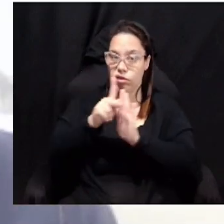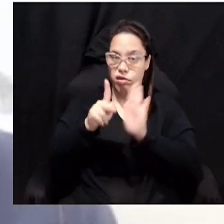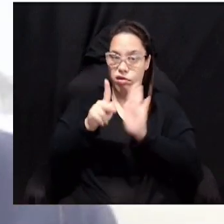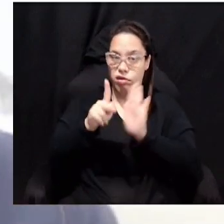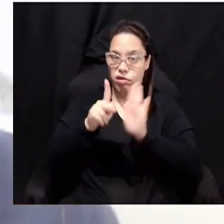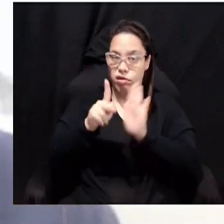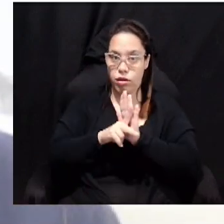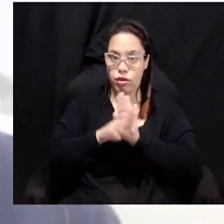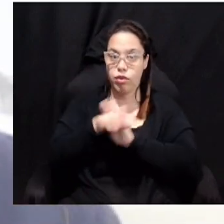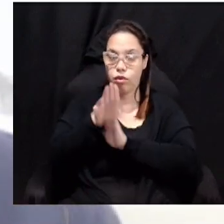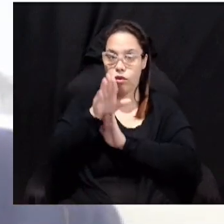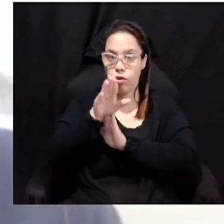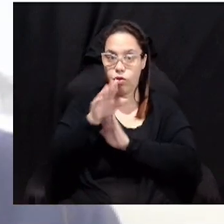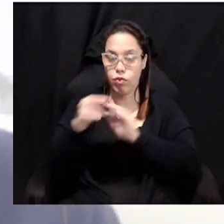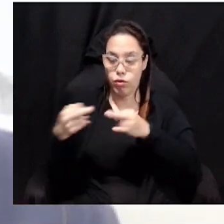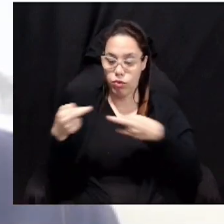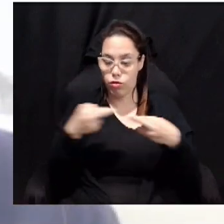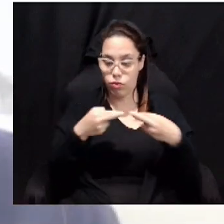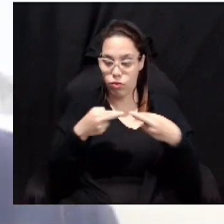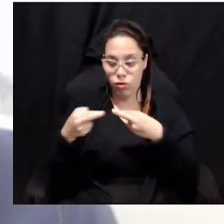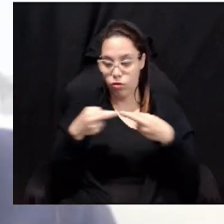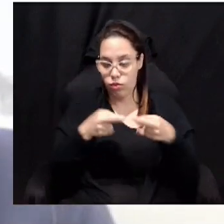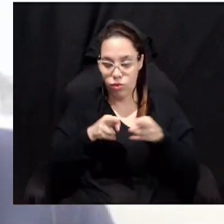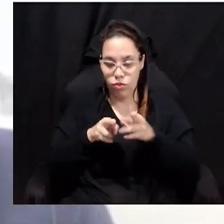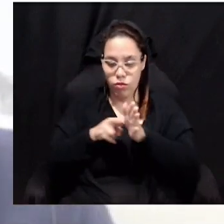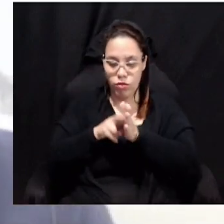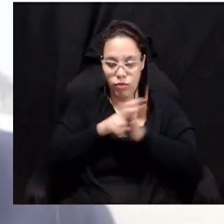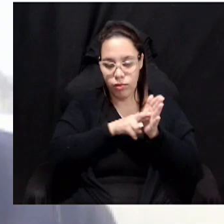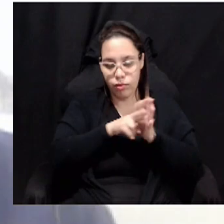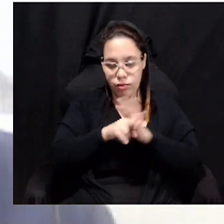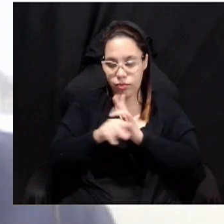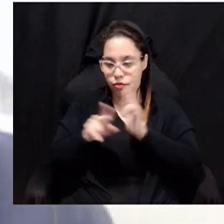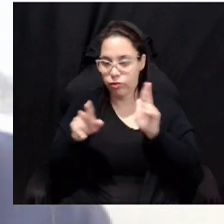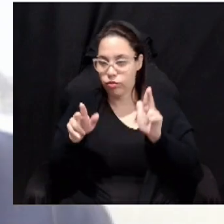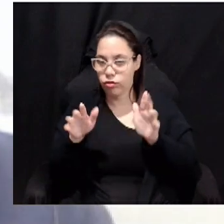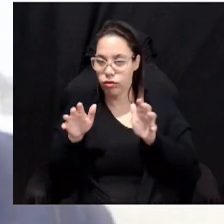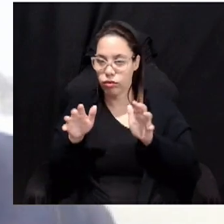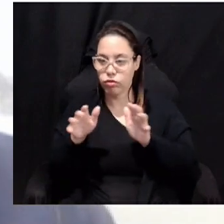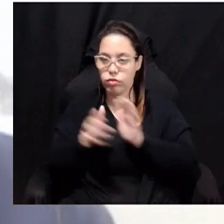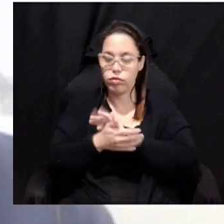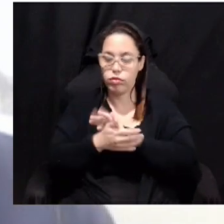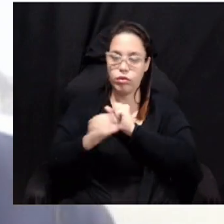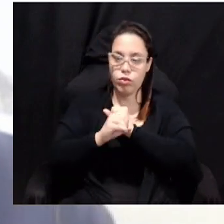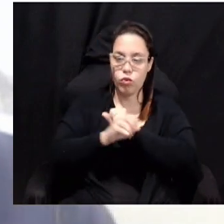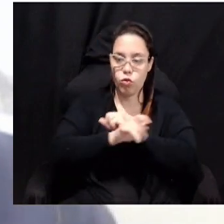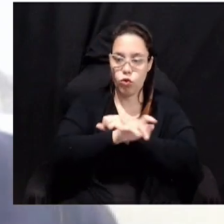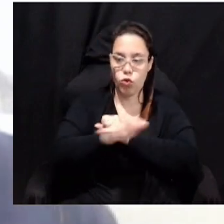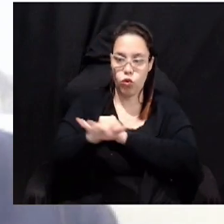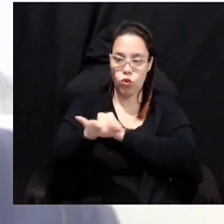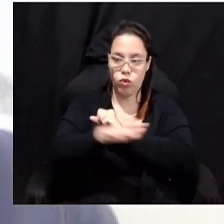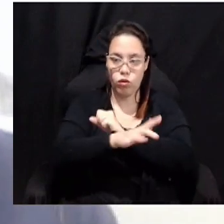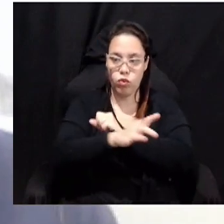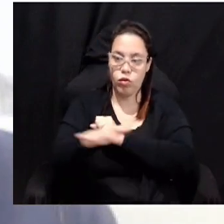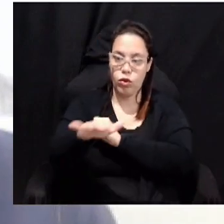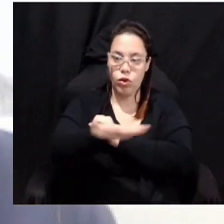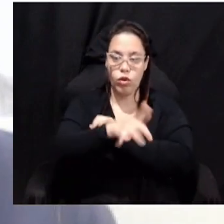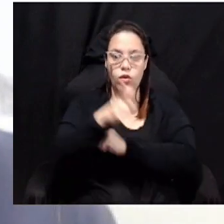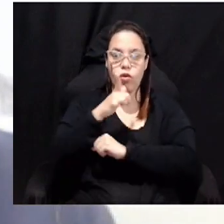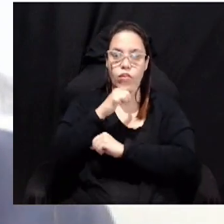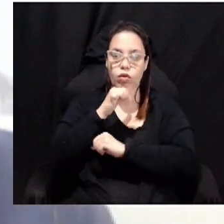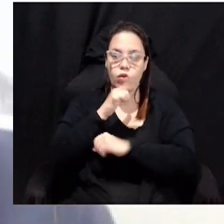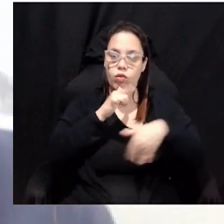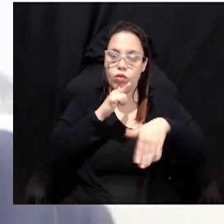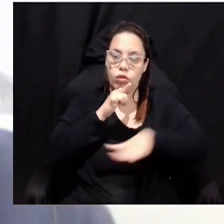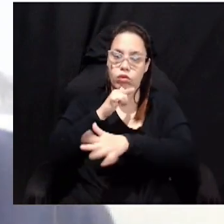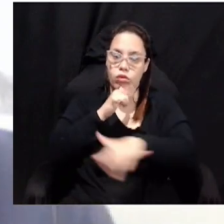o monitoramento das variáveis de pressão e de vazão ao longo da rede de distribuição de água. É um projeto